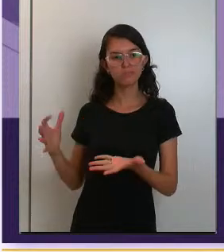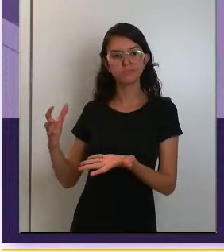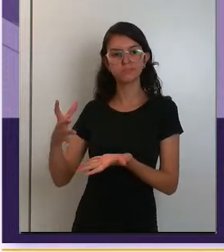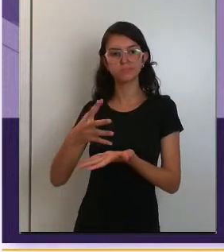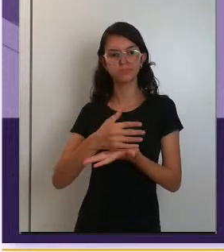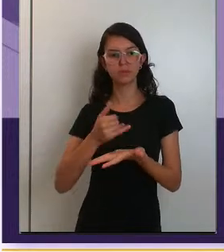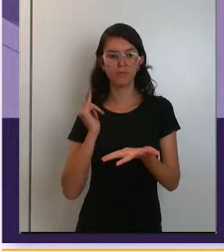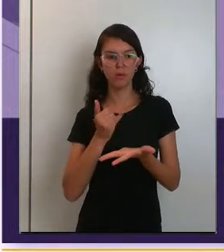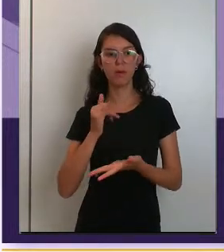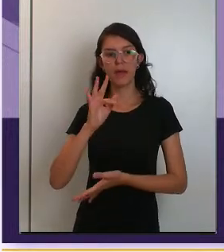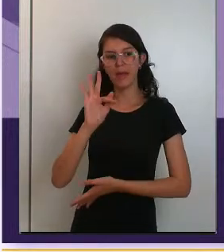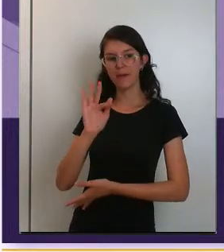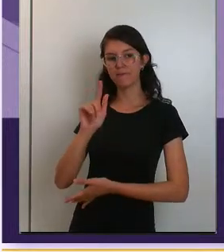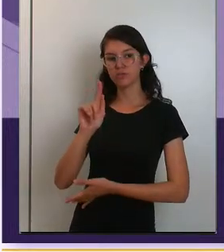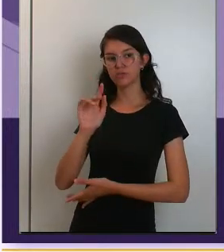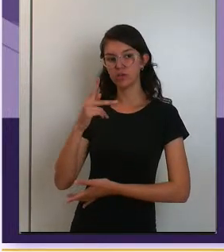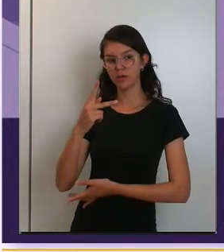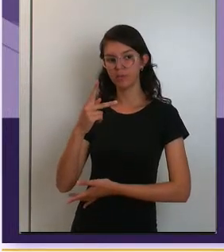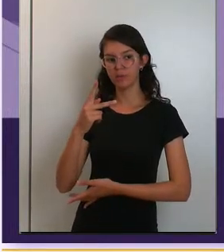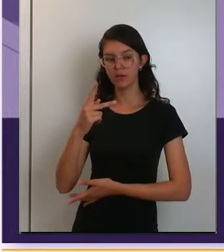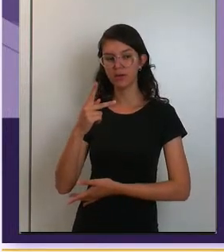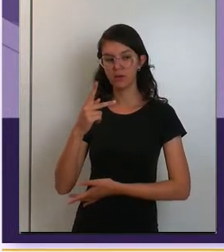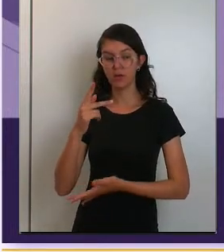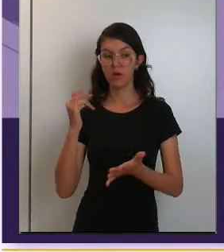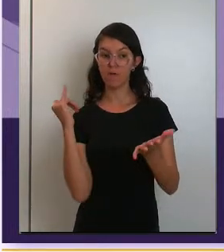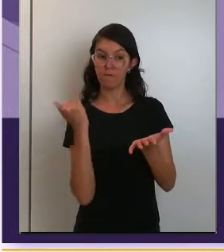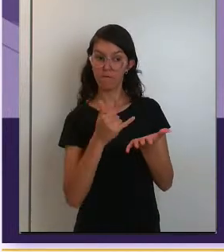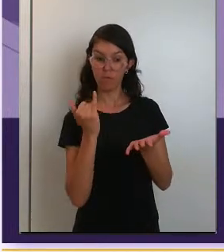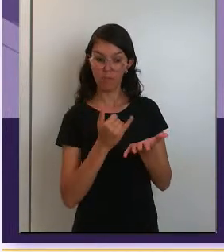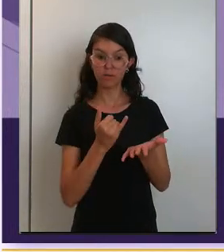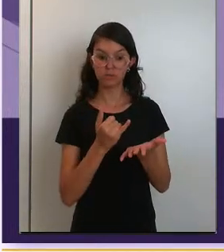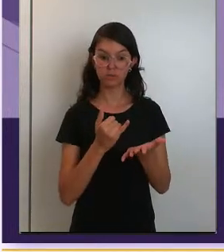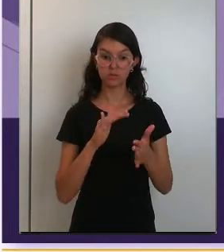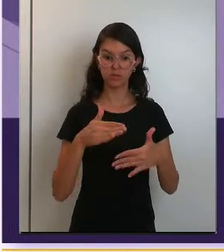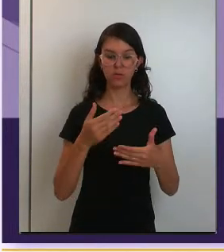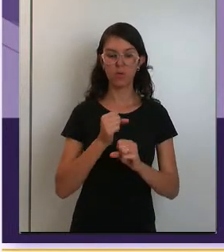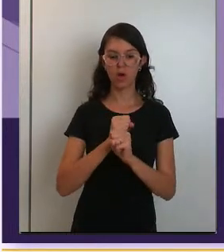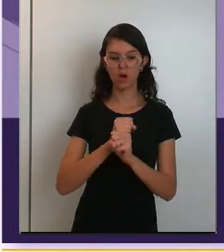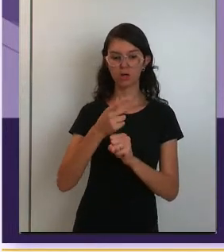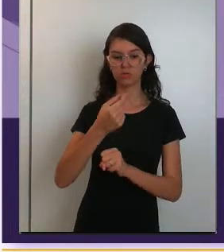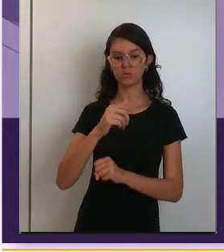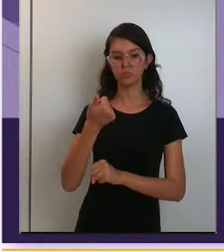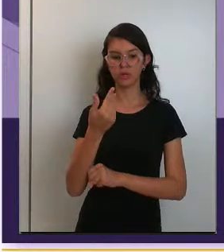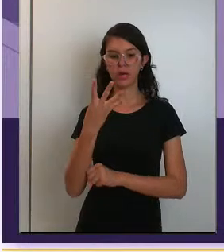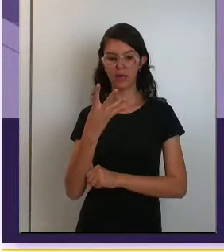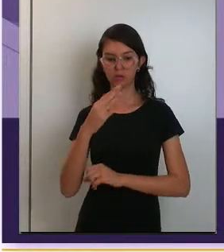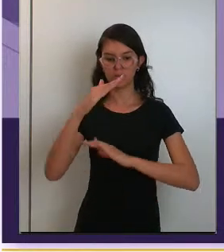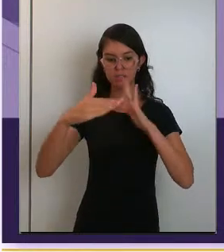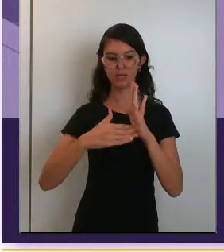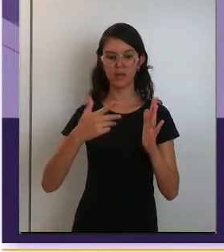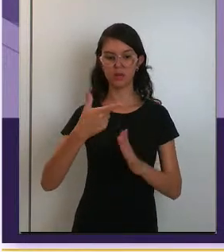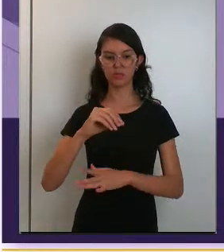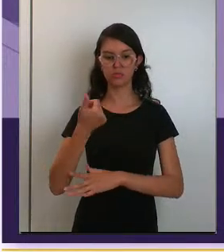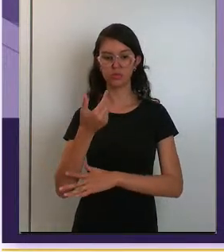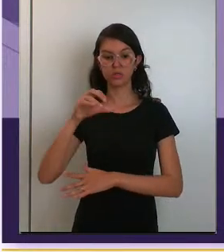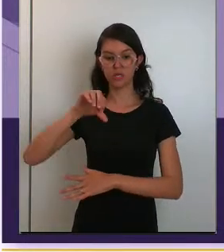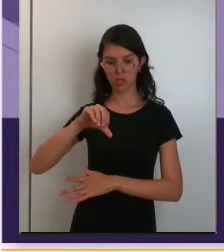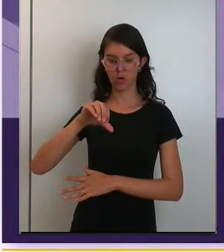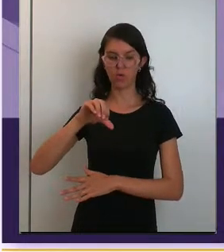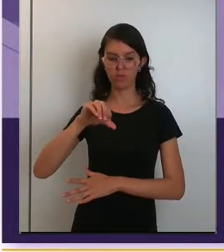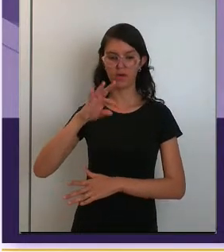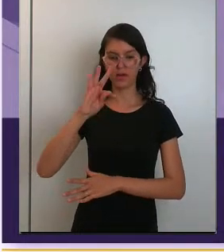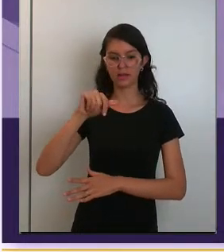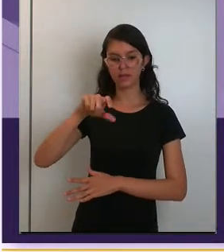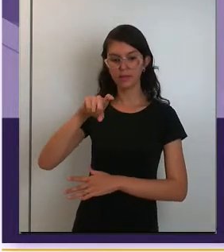pela FGV. E segundo esses dados, no Brasil, entre os anos de 2014 e 2019, a taxa de